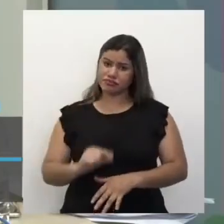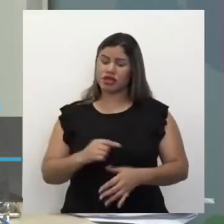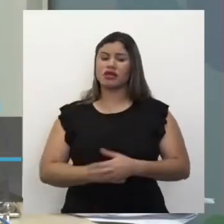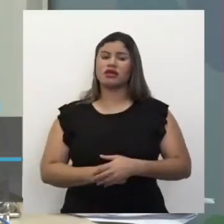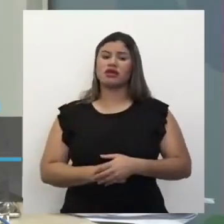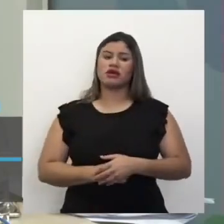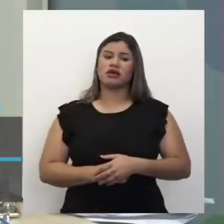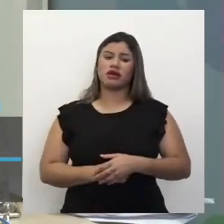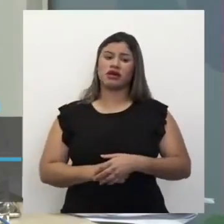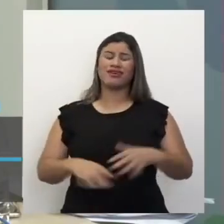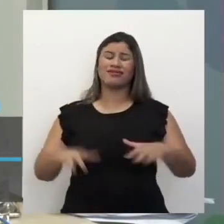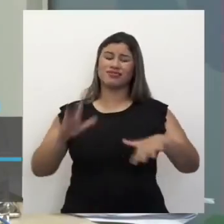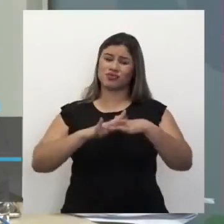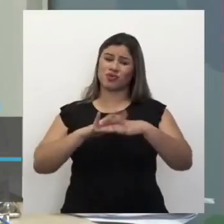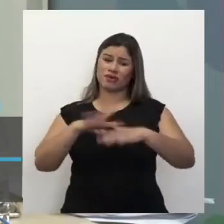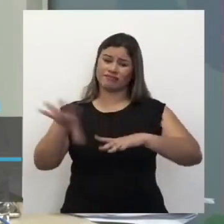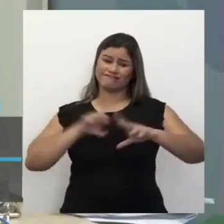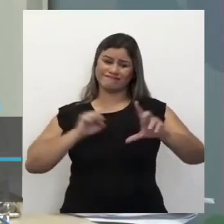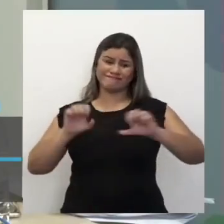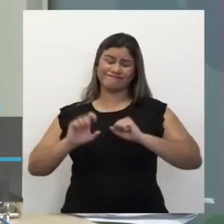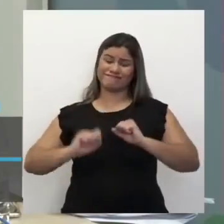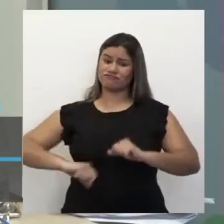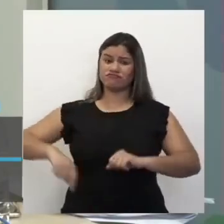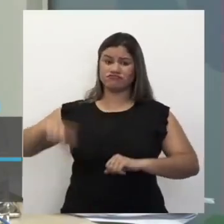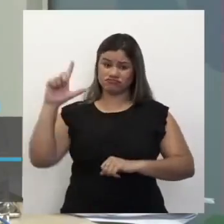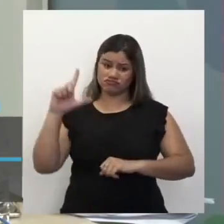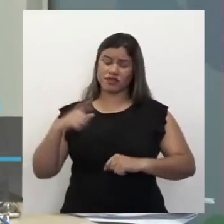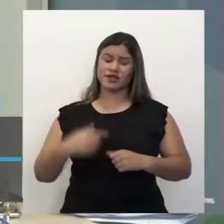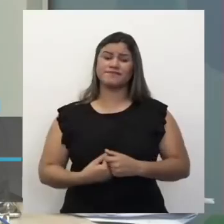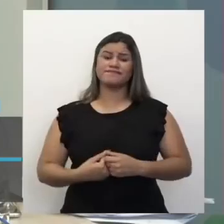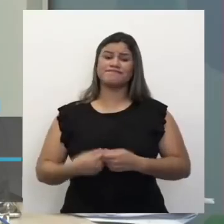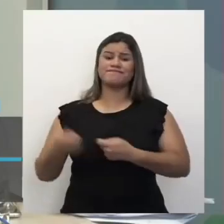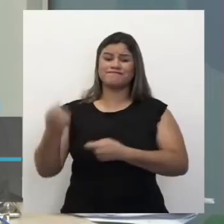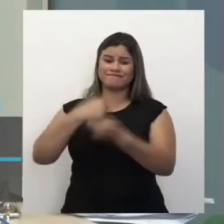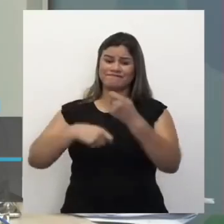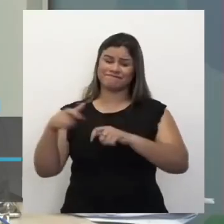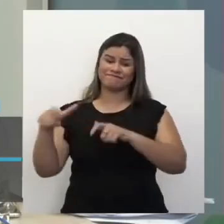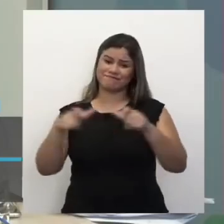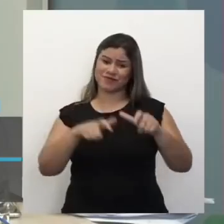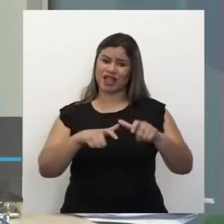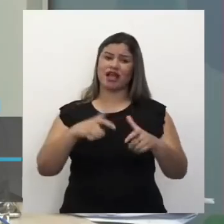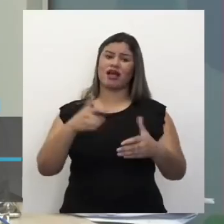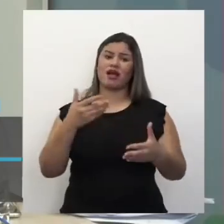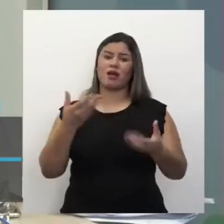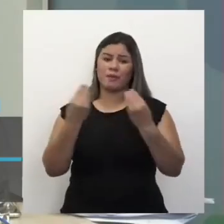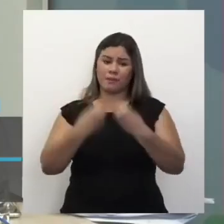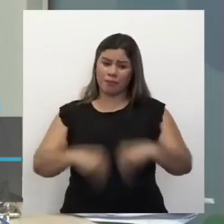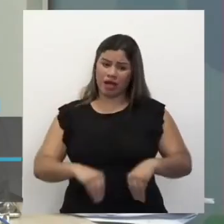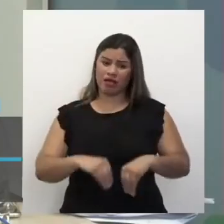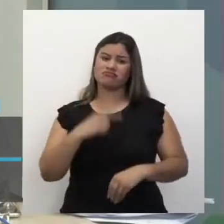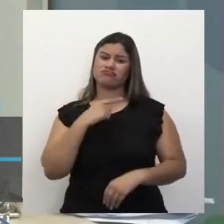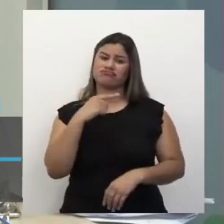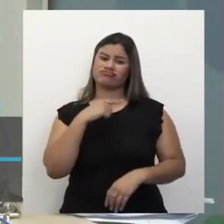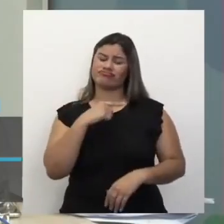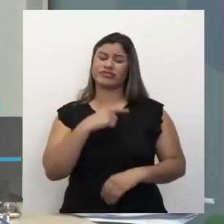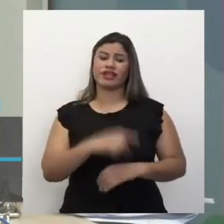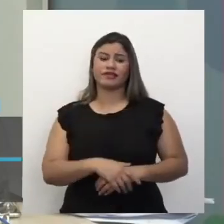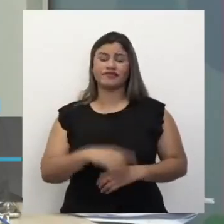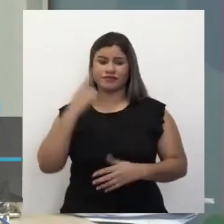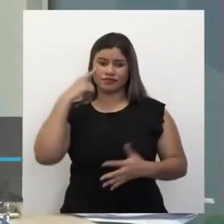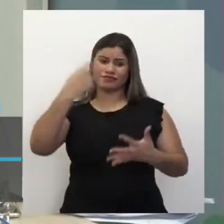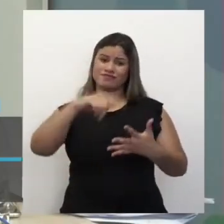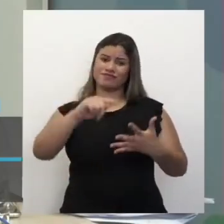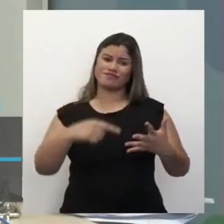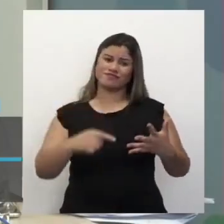da incidência de doenças, prejuízos para a economia local. Eu acho que colocou aqui todos os pontos que